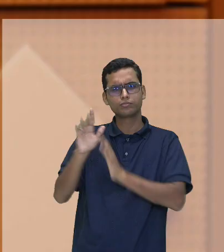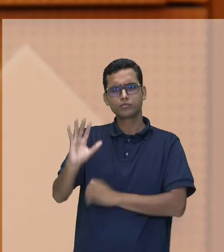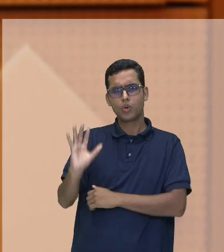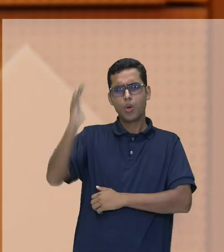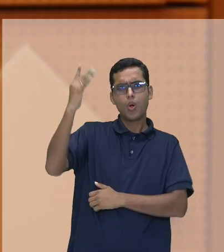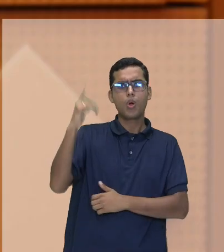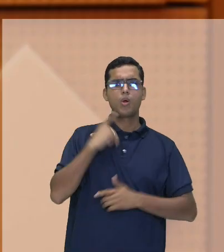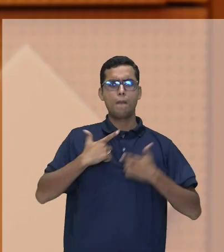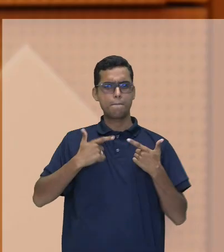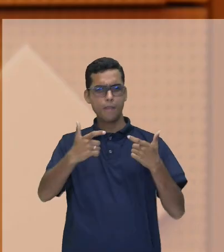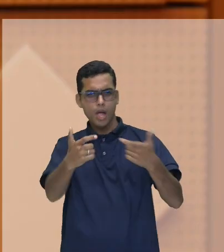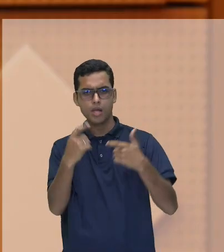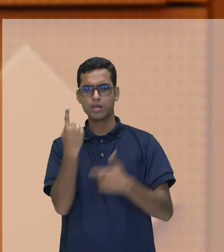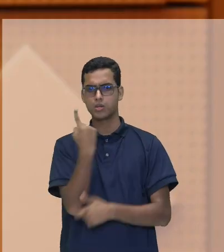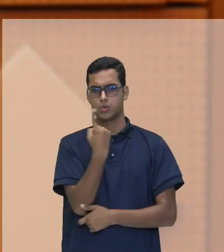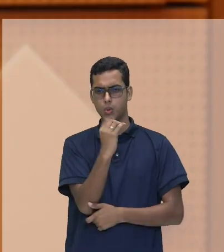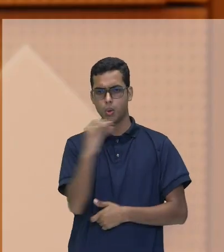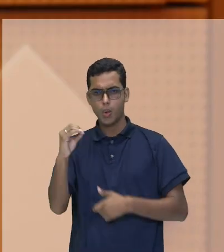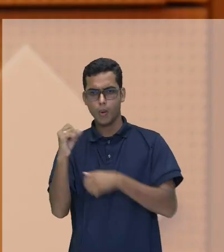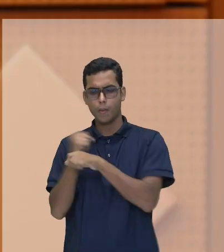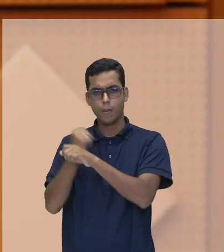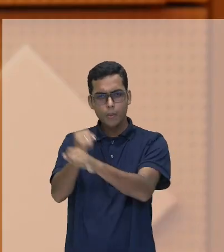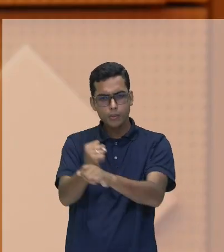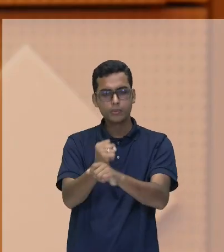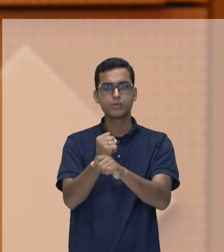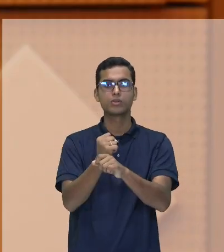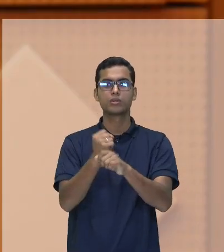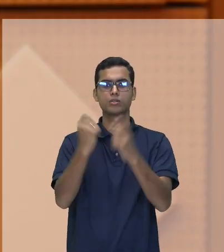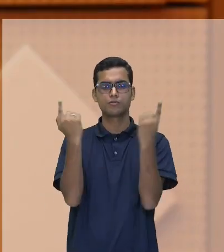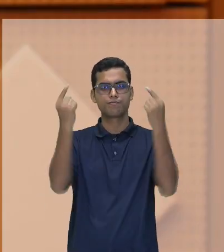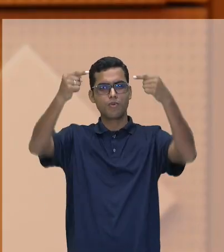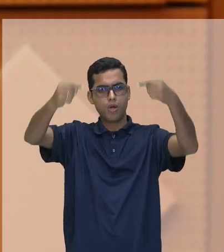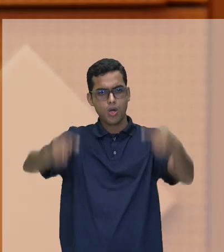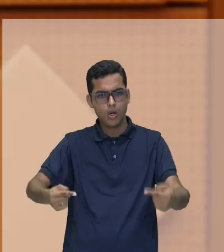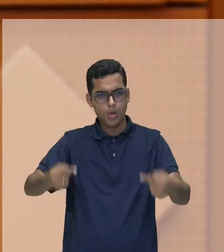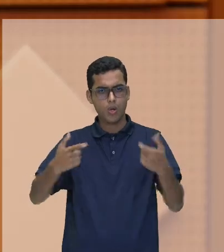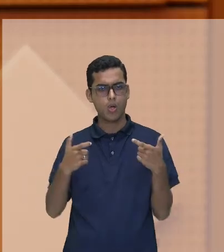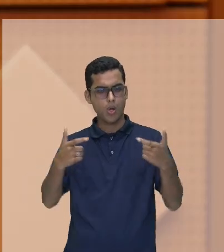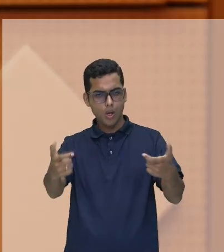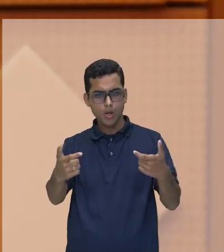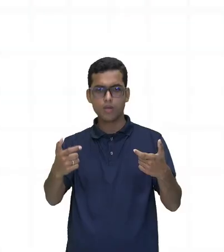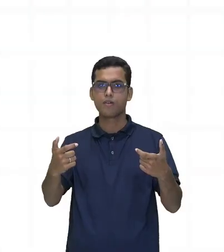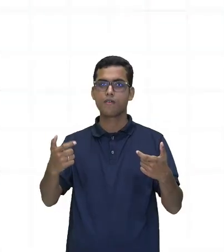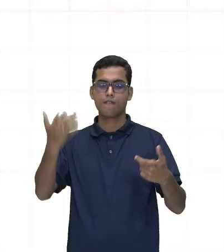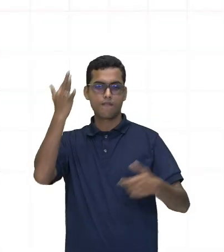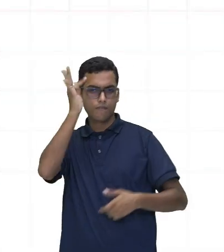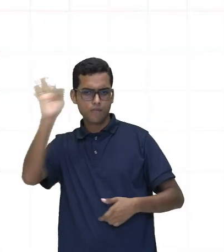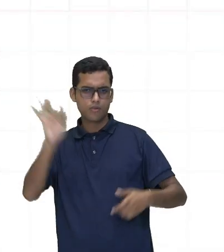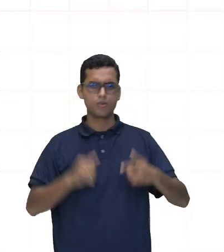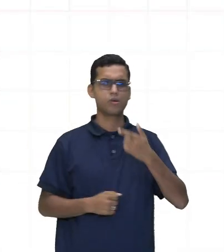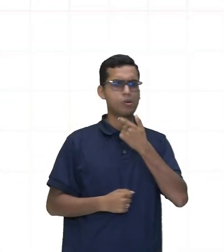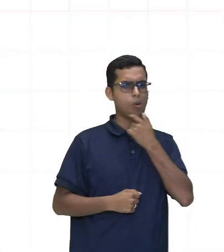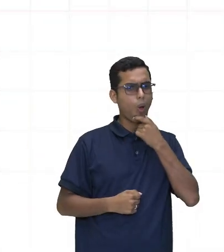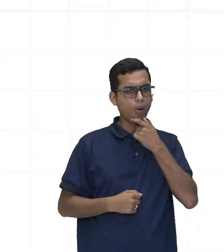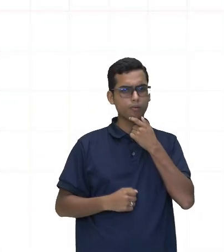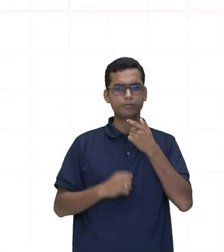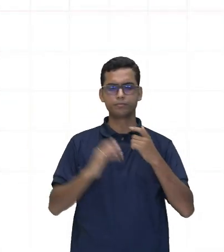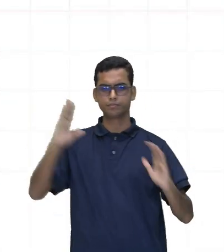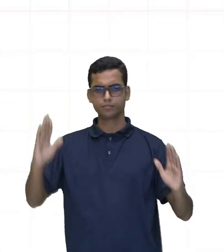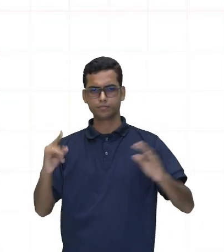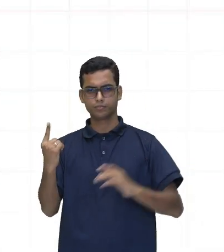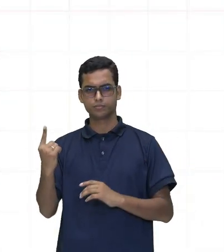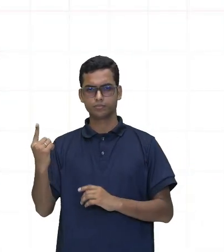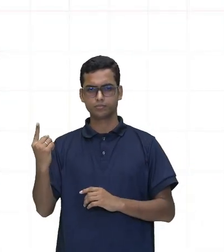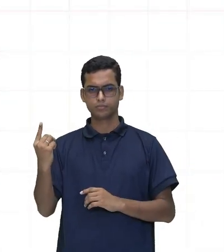ter fatores climáticos, onde na Europa vão ocorrer invernos muito rigorosos, verões de